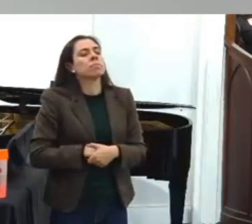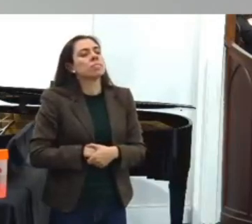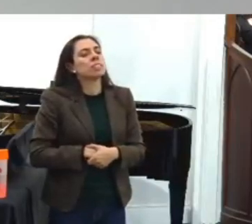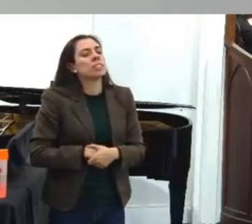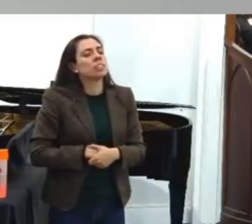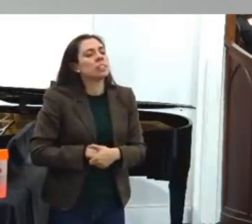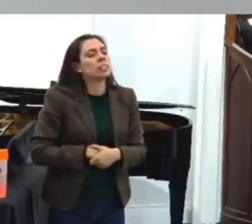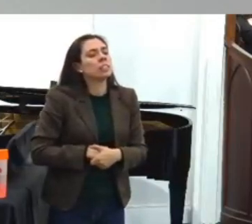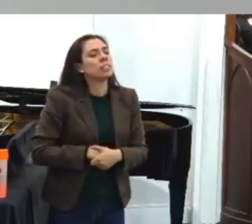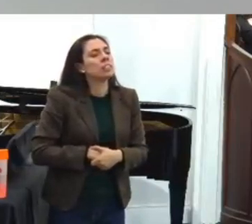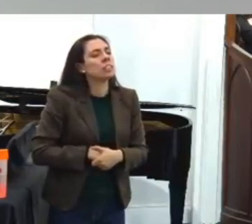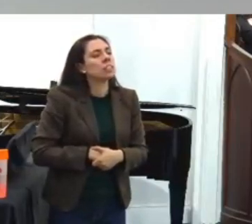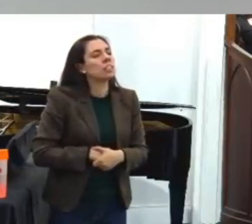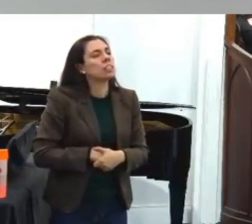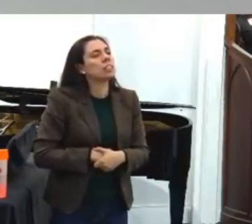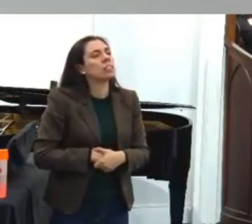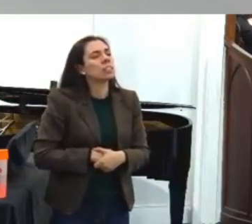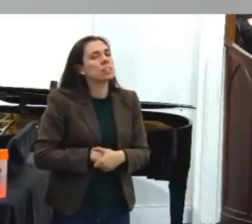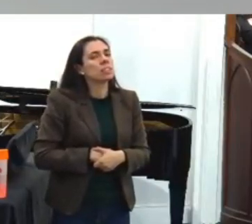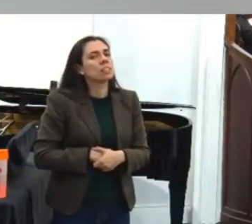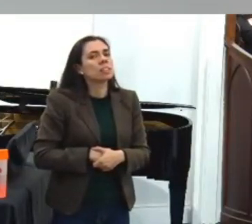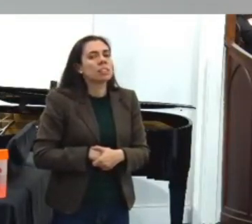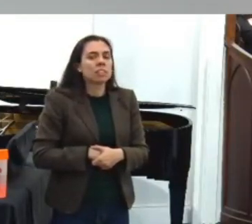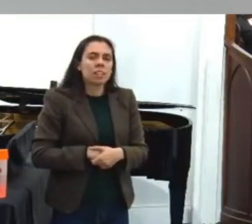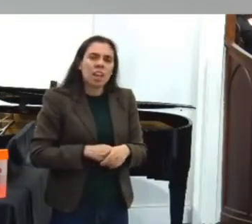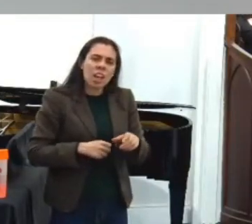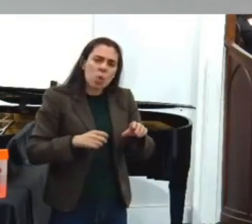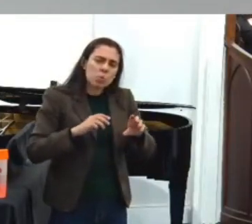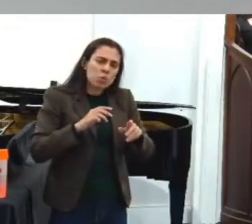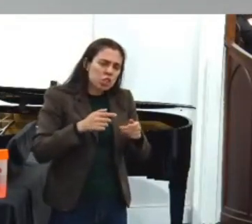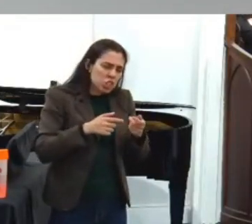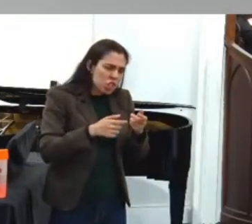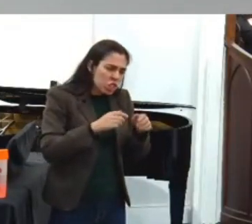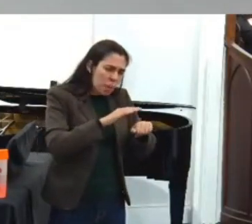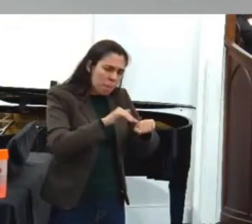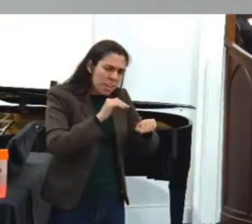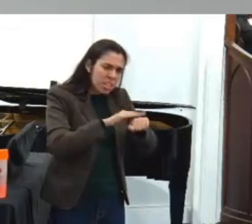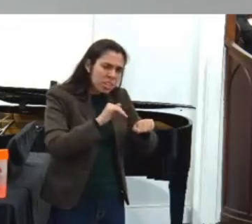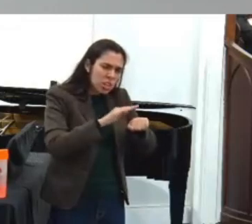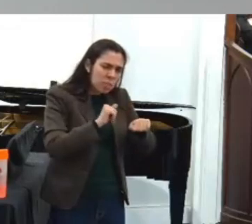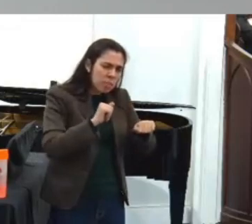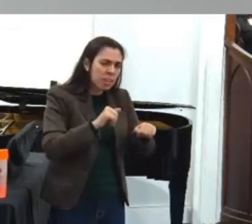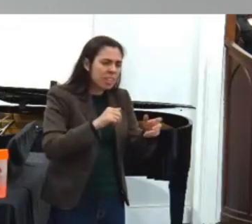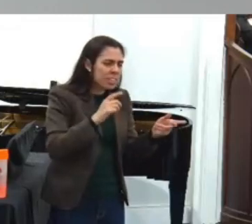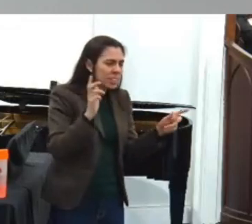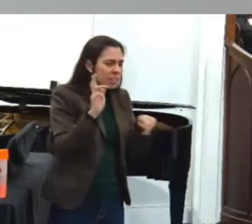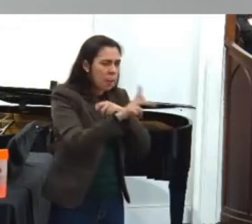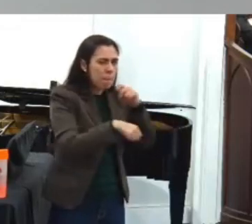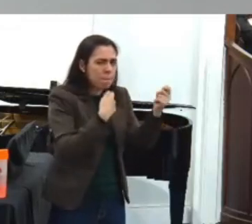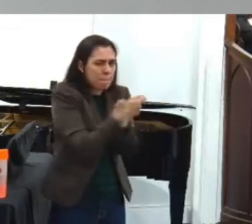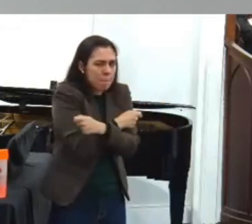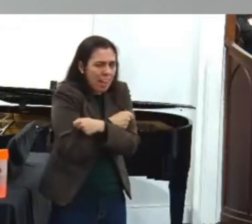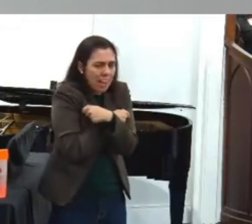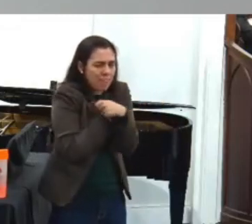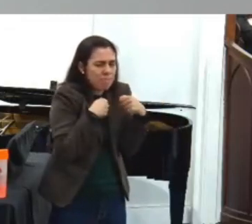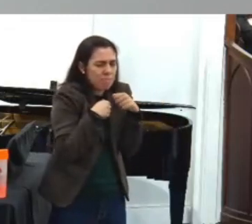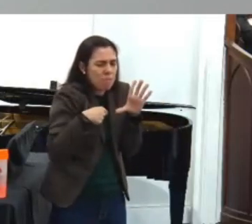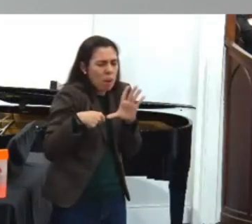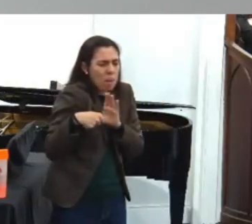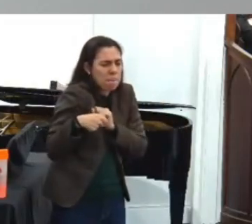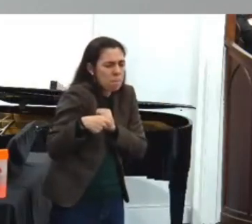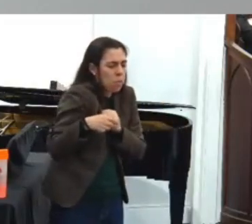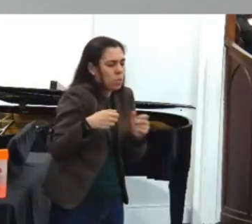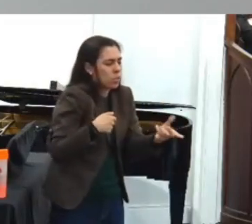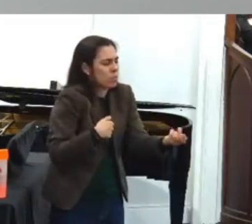os curava. Atraí-os com cordas humanas, com laços de amor. Fui para eles como quem alivia o jugo